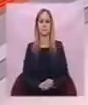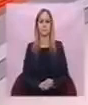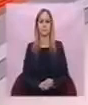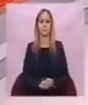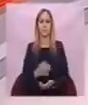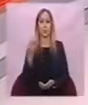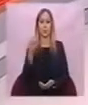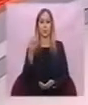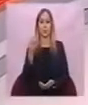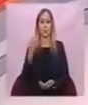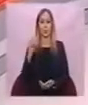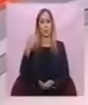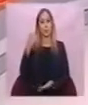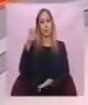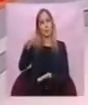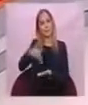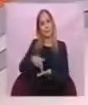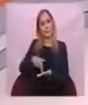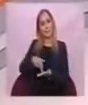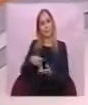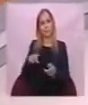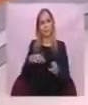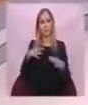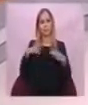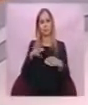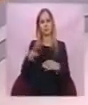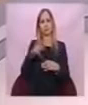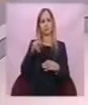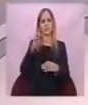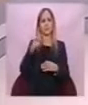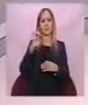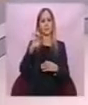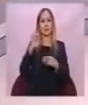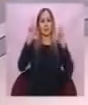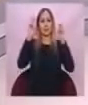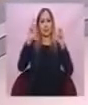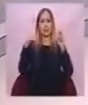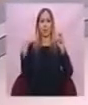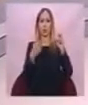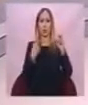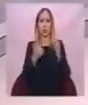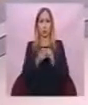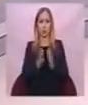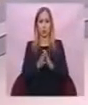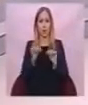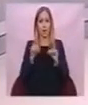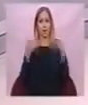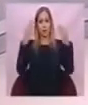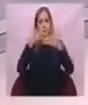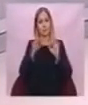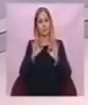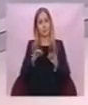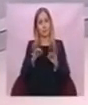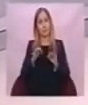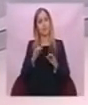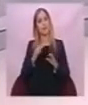O Porto foi a primeira paragem da digressão SIC de todos nós, que chega esta noite ao fim com um espetáculo multimédia.